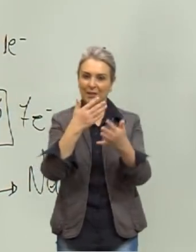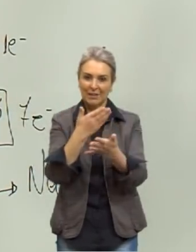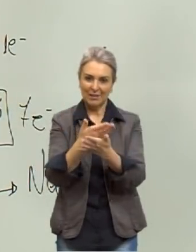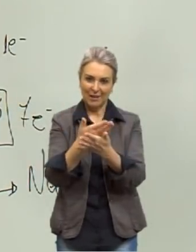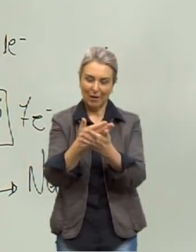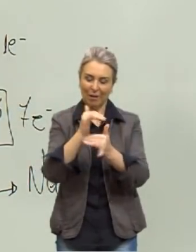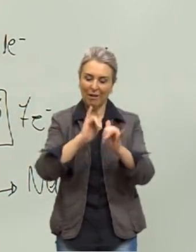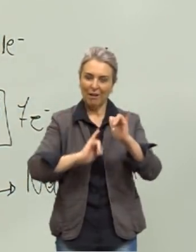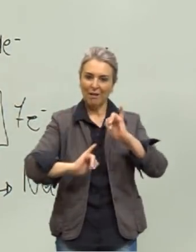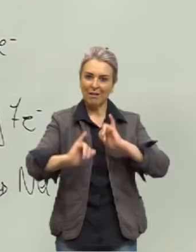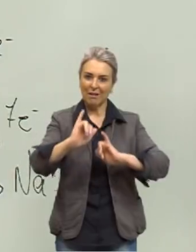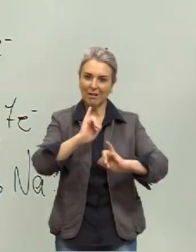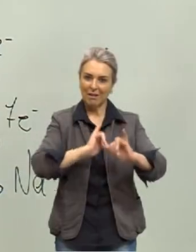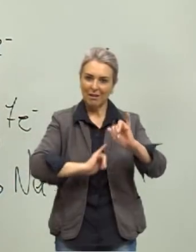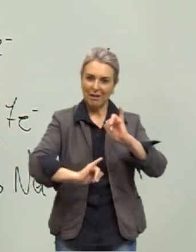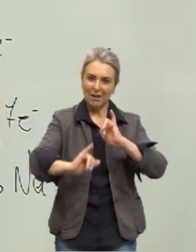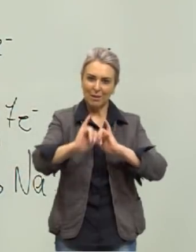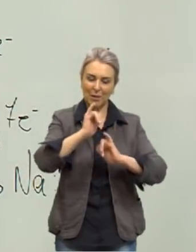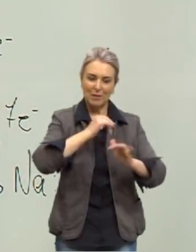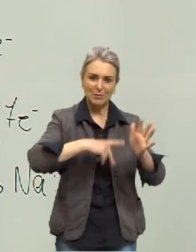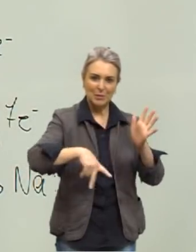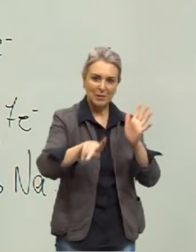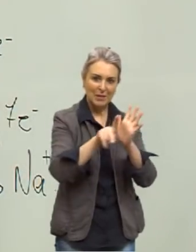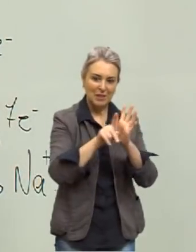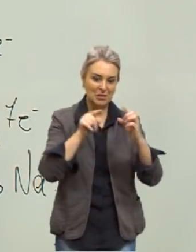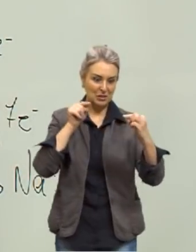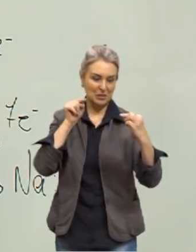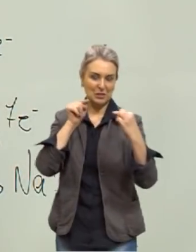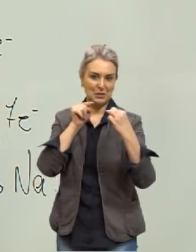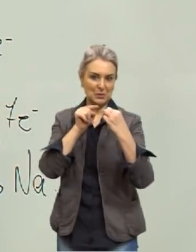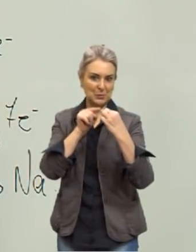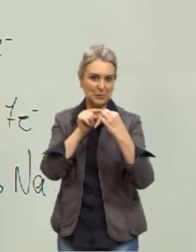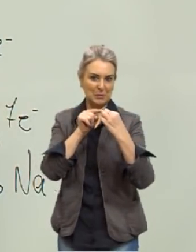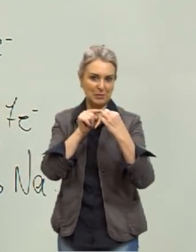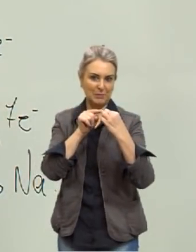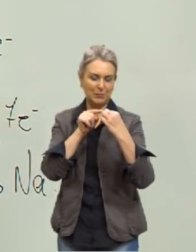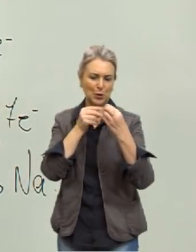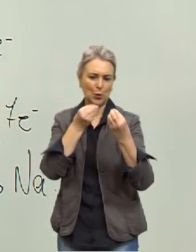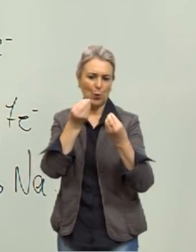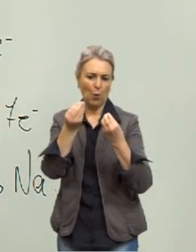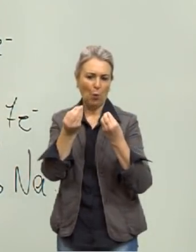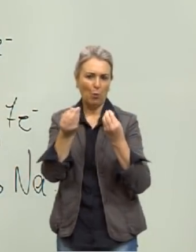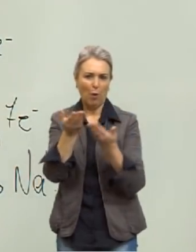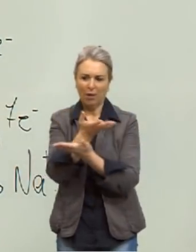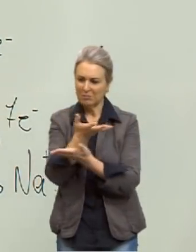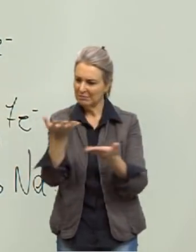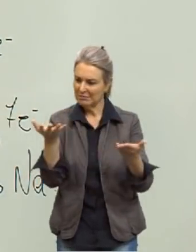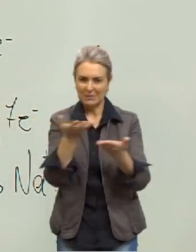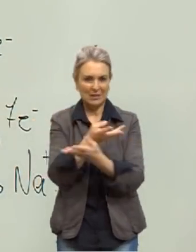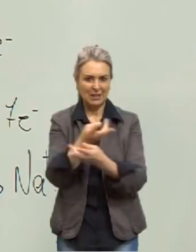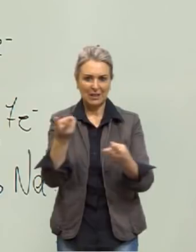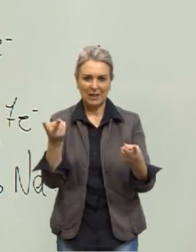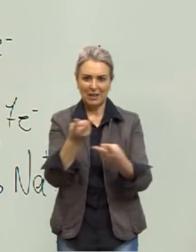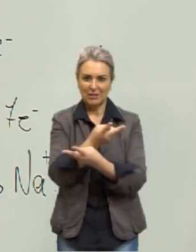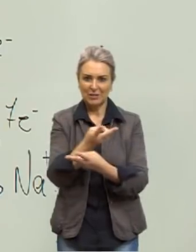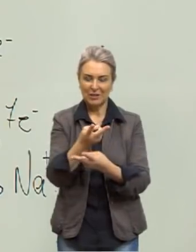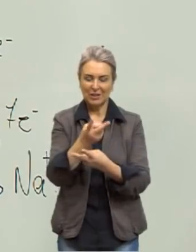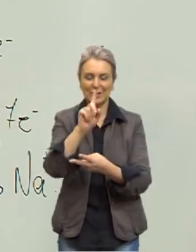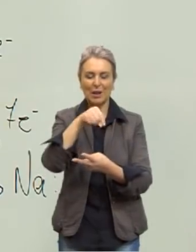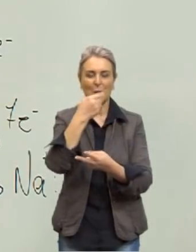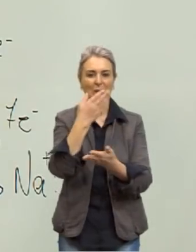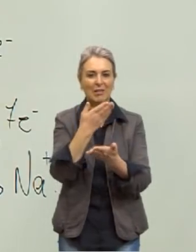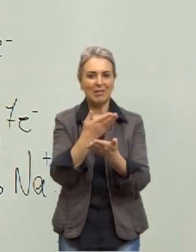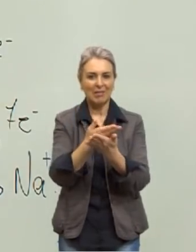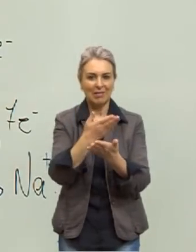então na aula de hoje a gente viu as propriedades das ligações da como elas interagem entre uma e outra e na próxima aula